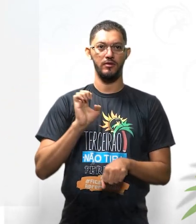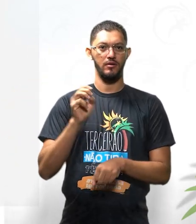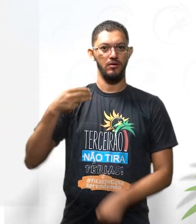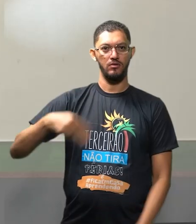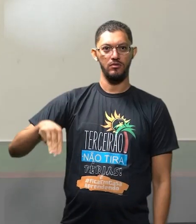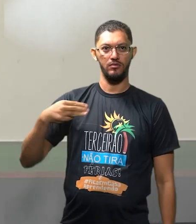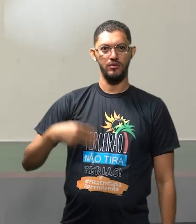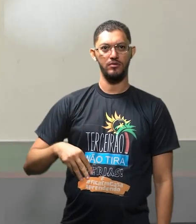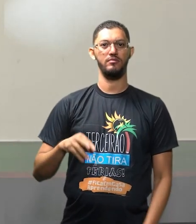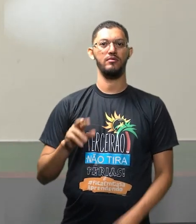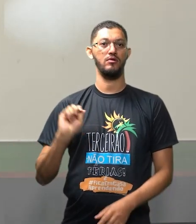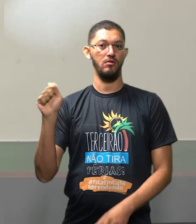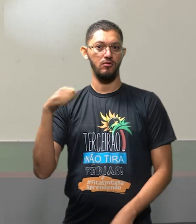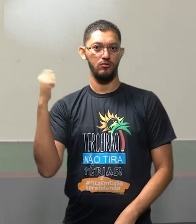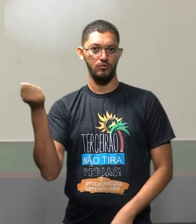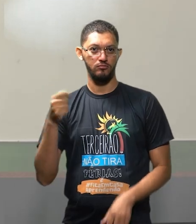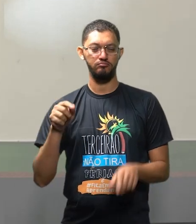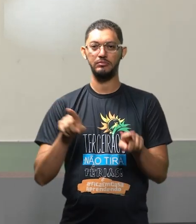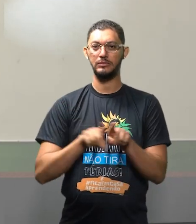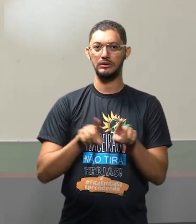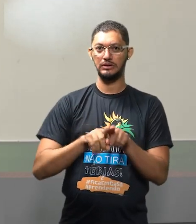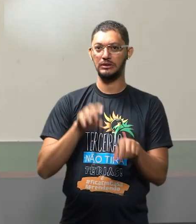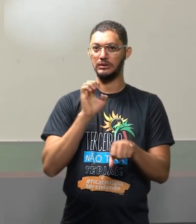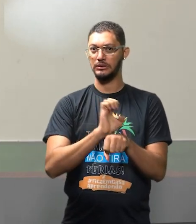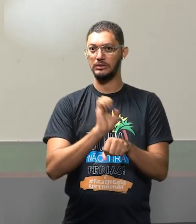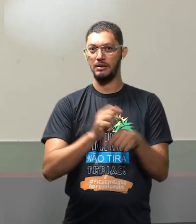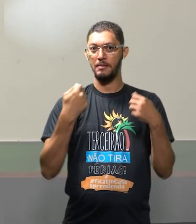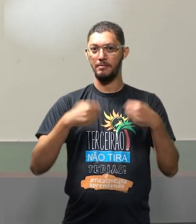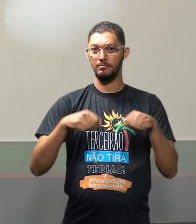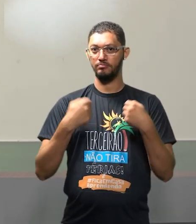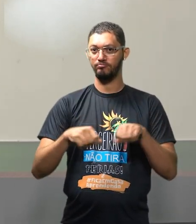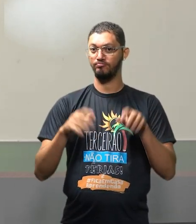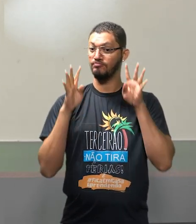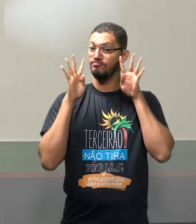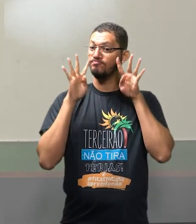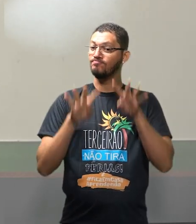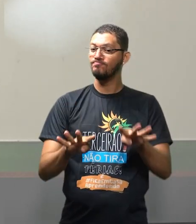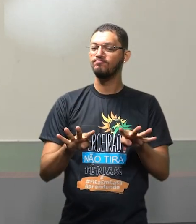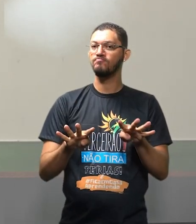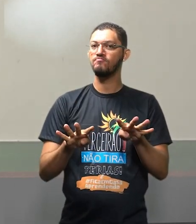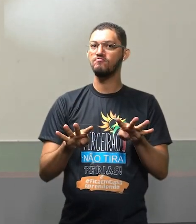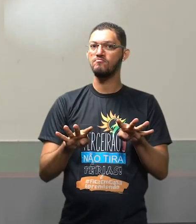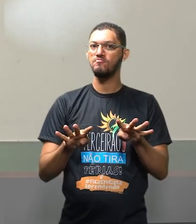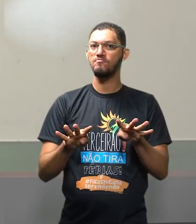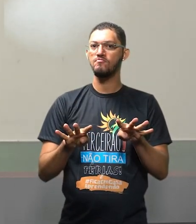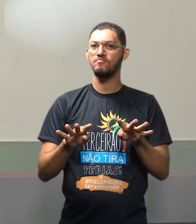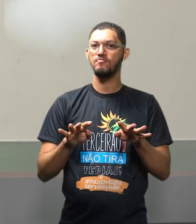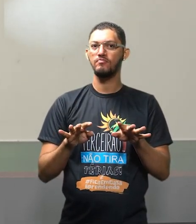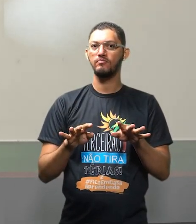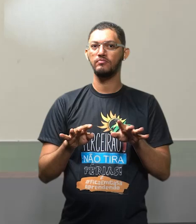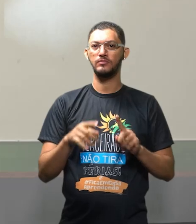Grande do Sul também são estados que precisam dar uma atenção maior a essa